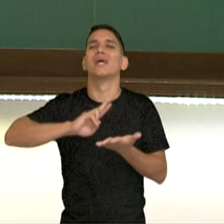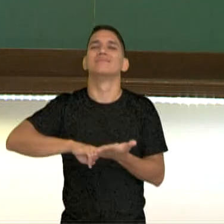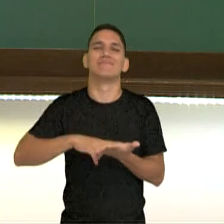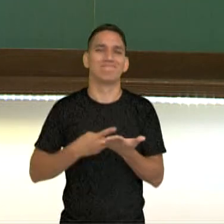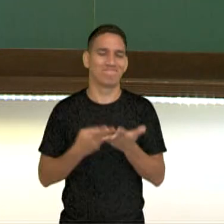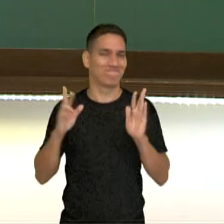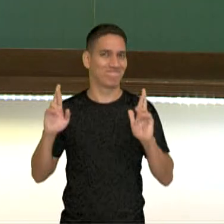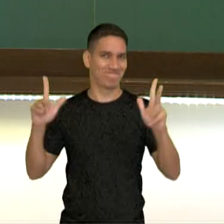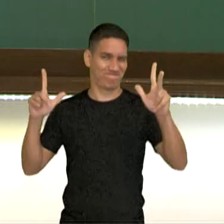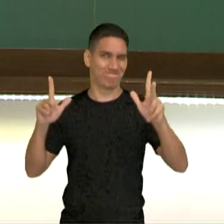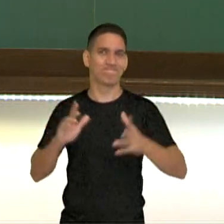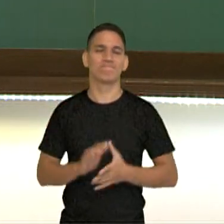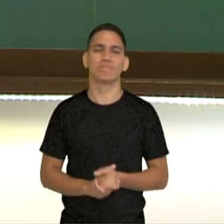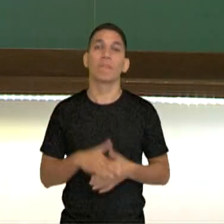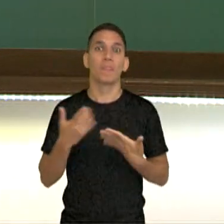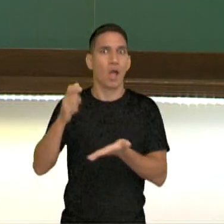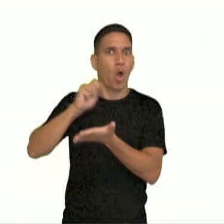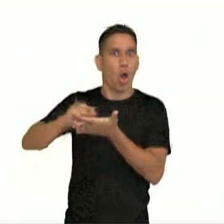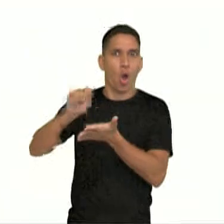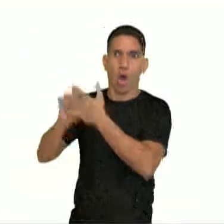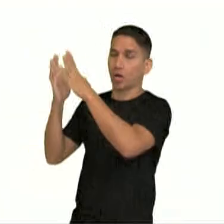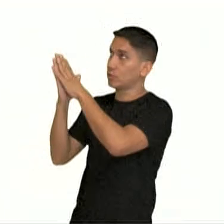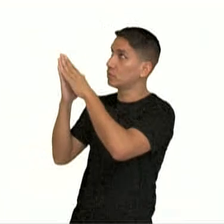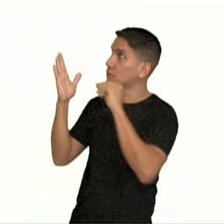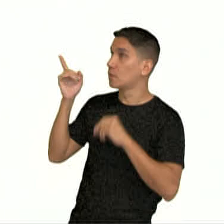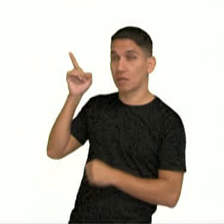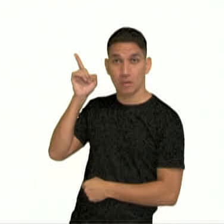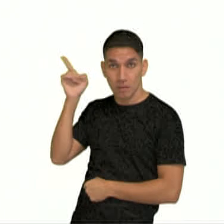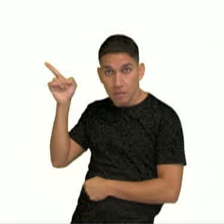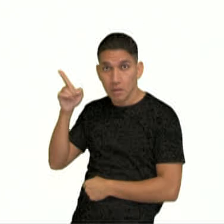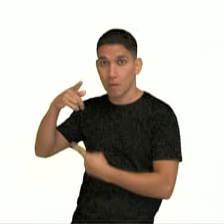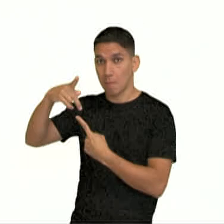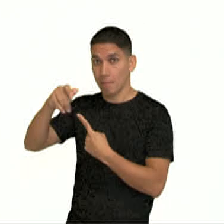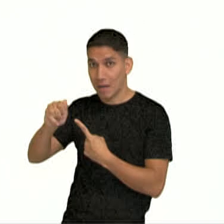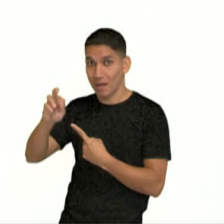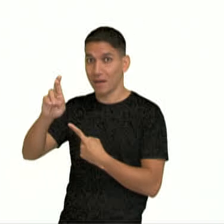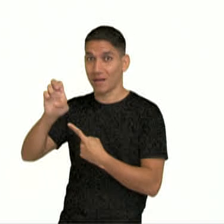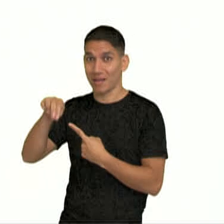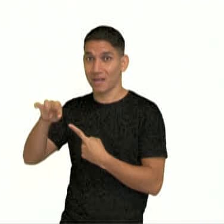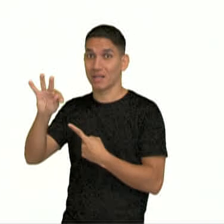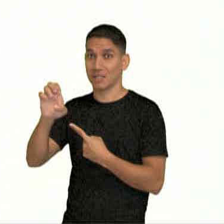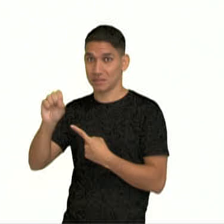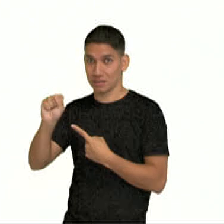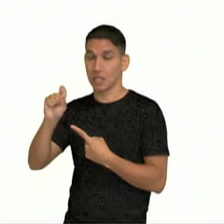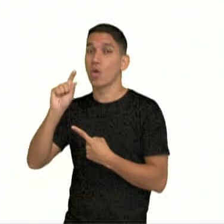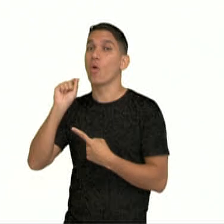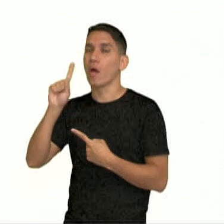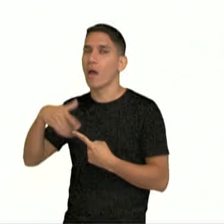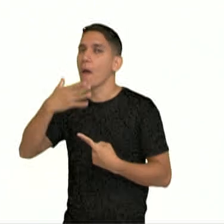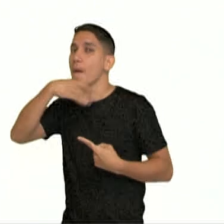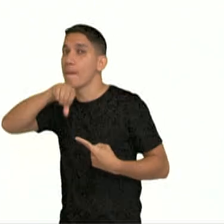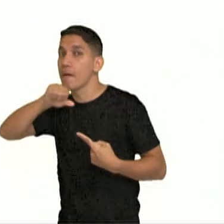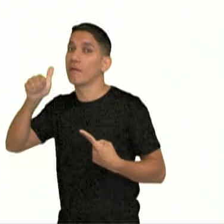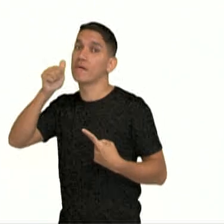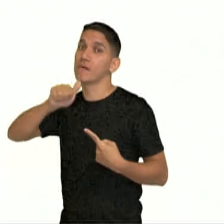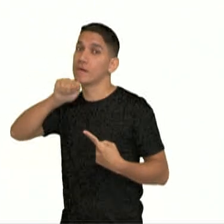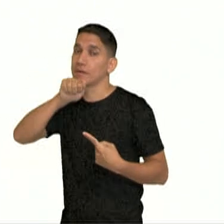ela é diferente. Então anota no seu caderno. Parents, pais. Relatives,